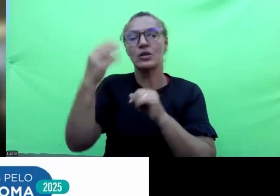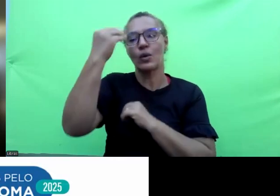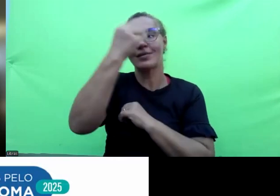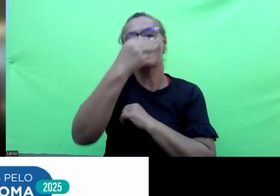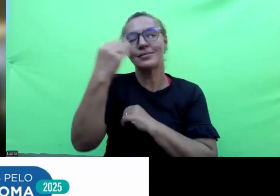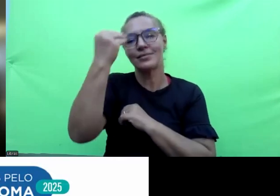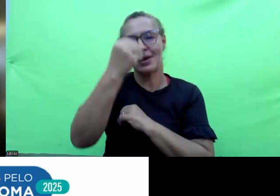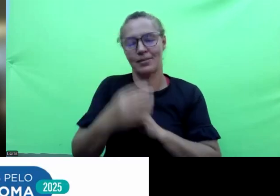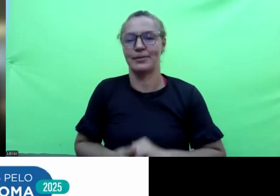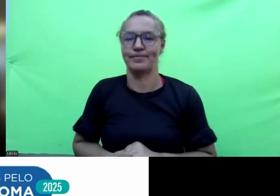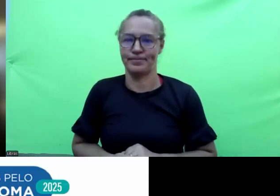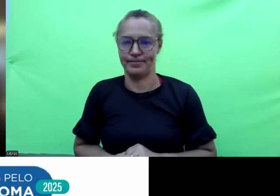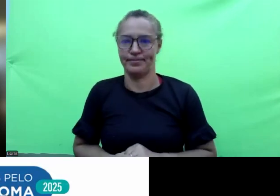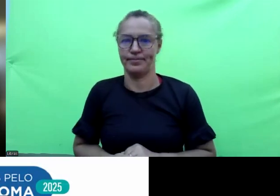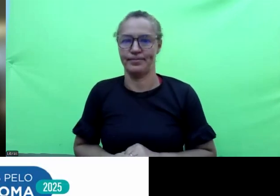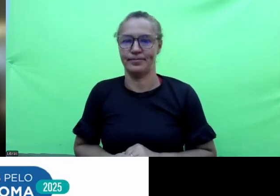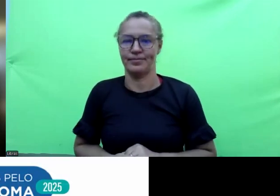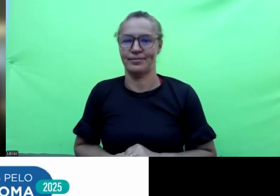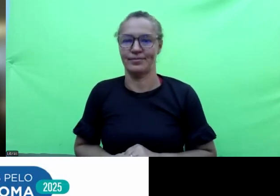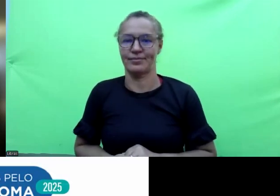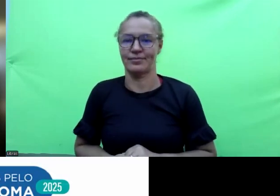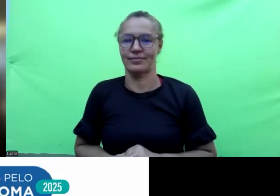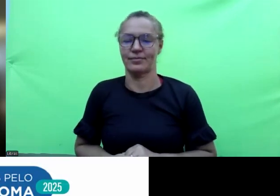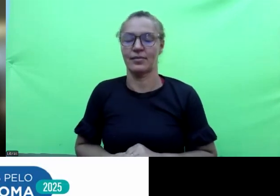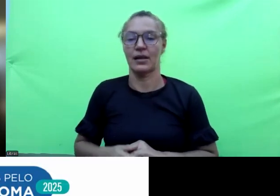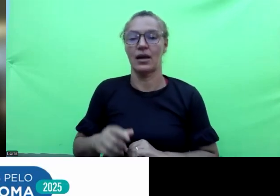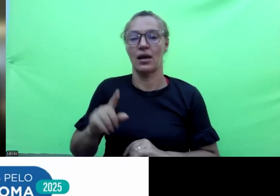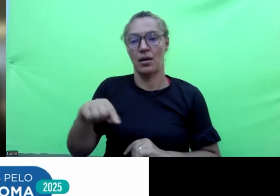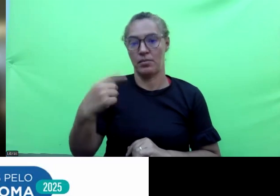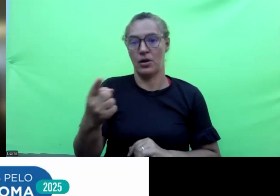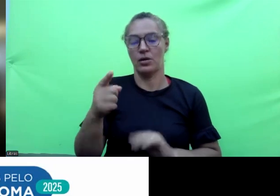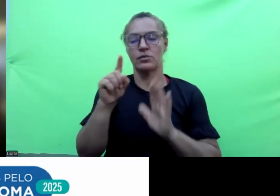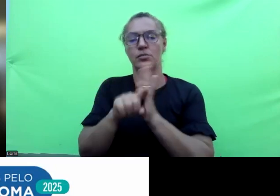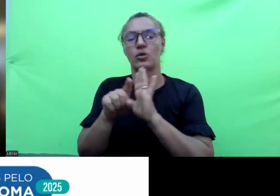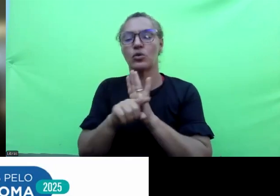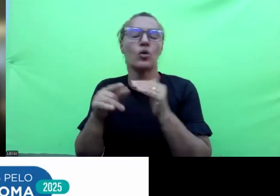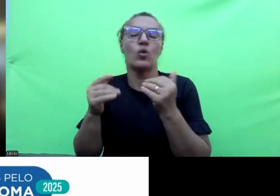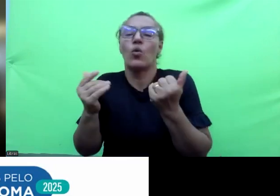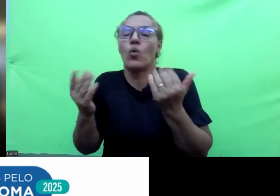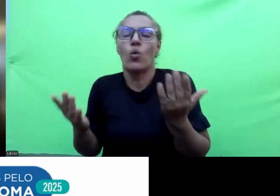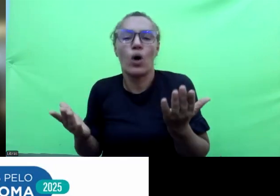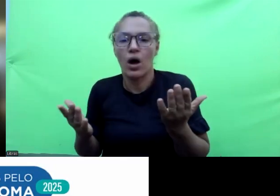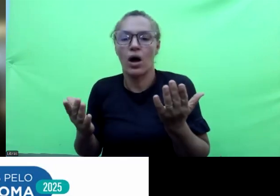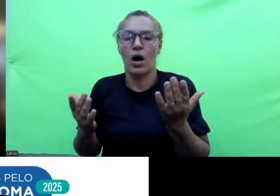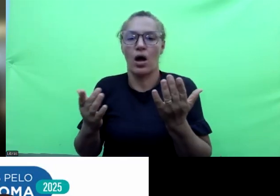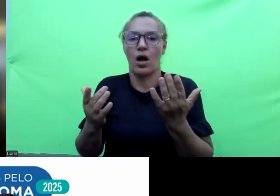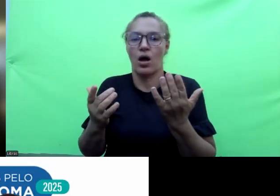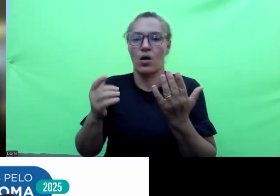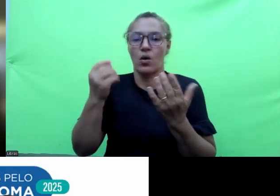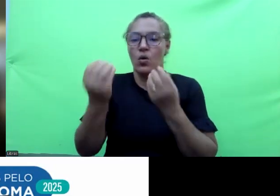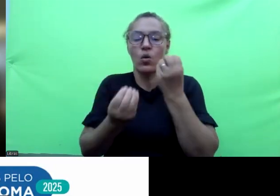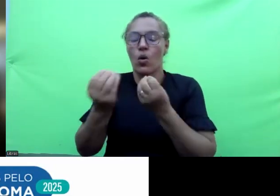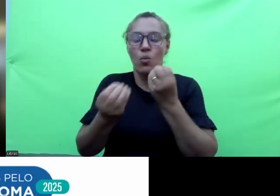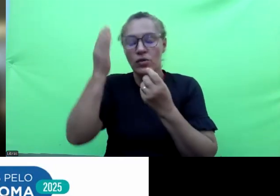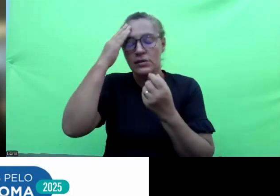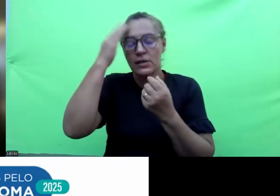Perfeito. A próxima pergunta não é exatamente ligada ao glaucoma. Qual o critério para definir alta miopia e qual a frequência